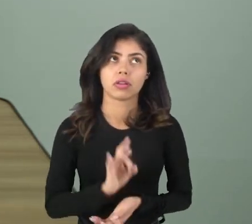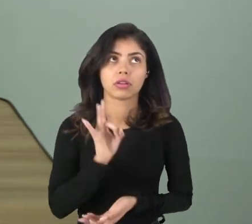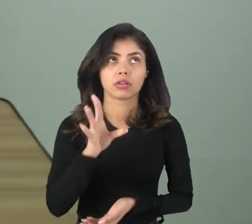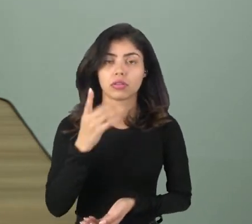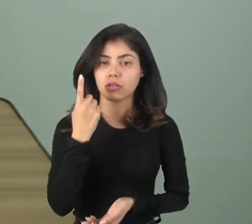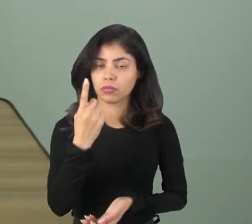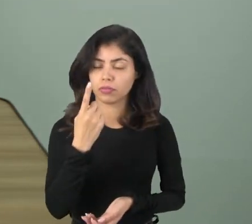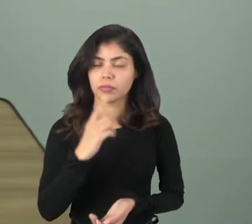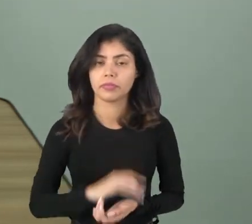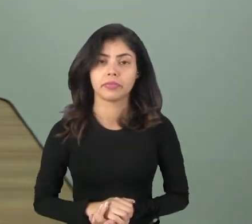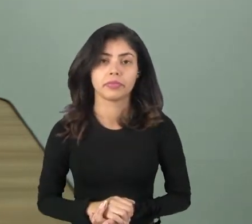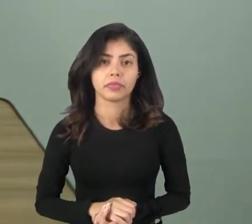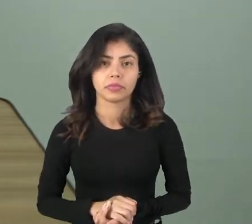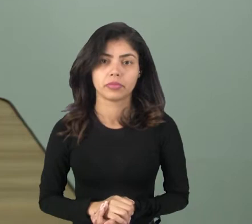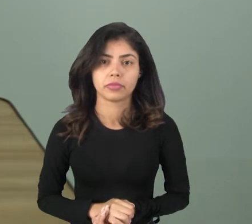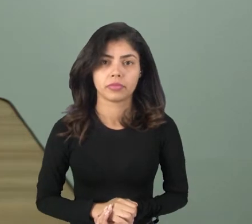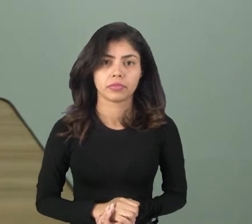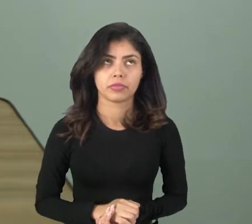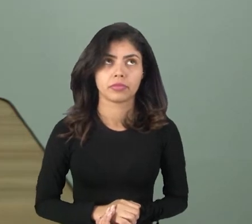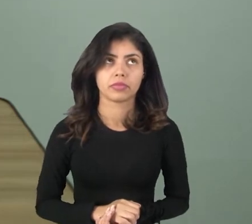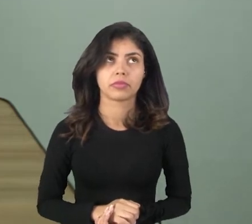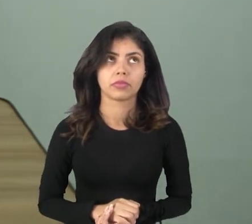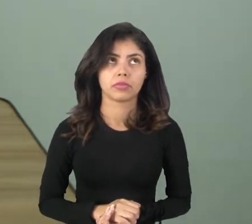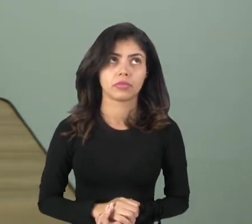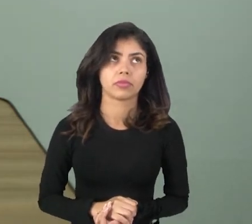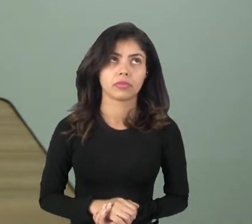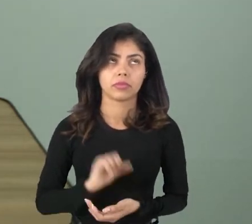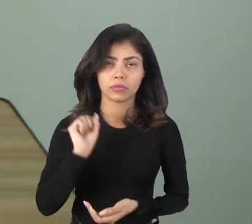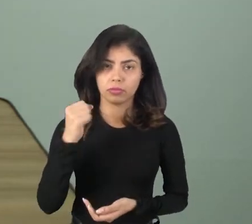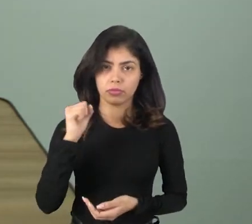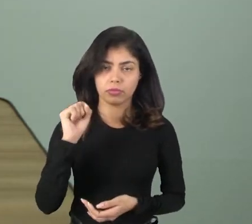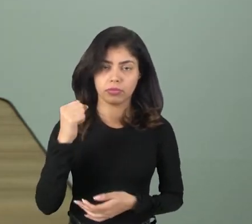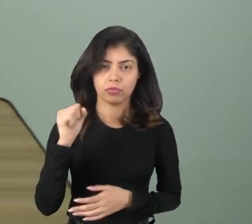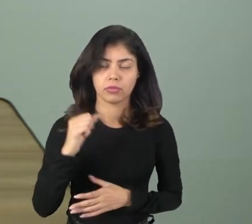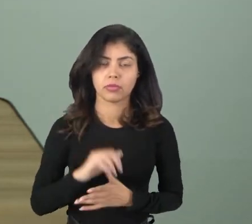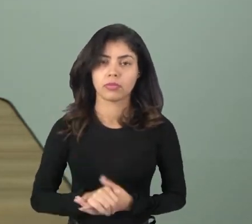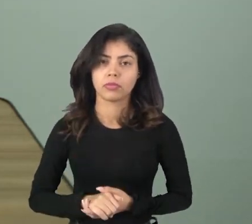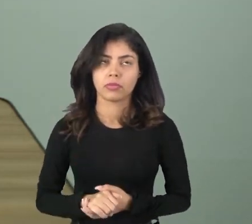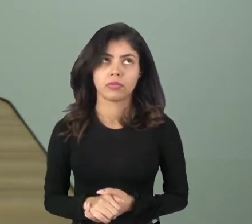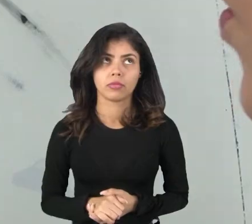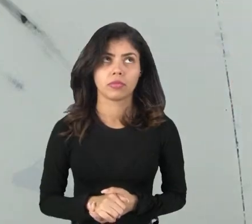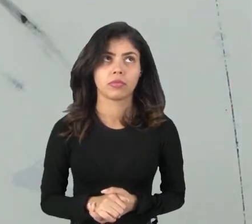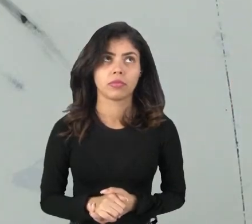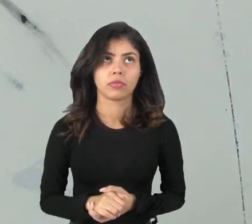um algarismo, né? Por exemplo, eu tenho 8